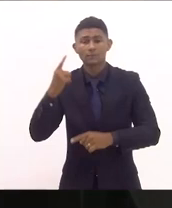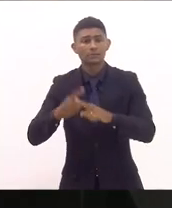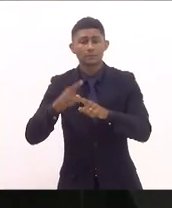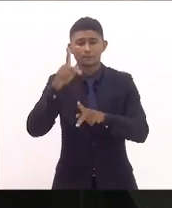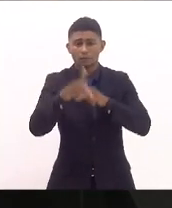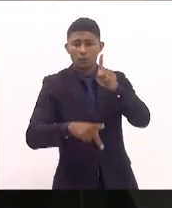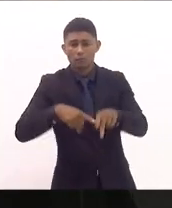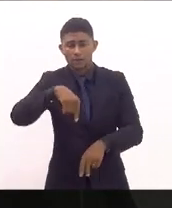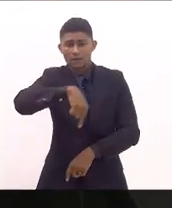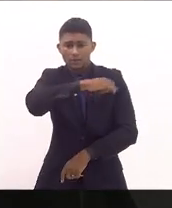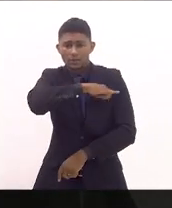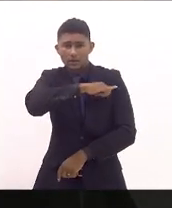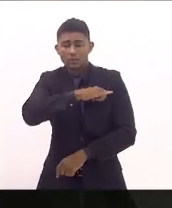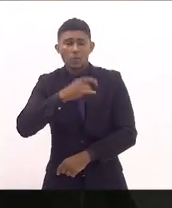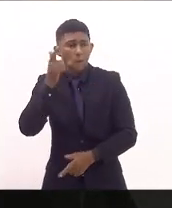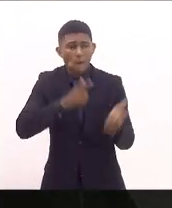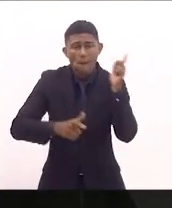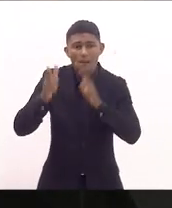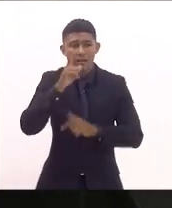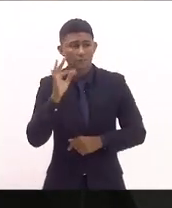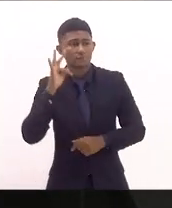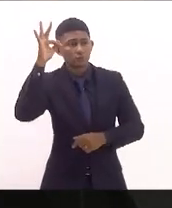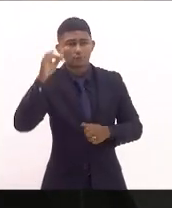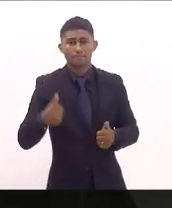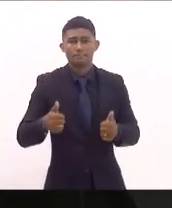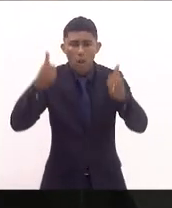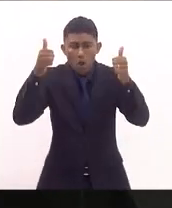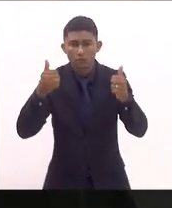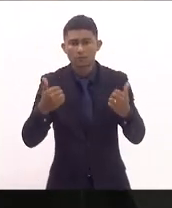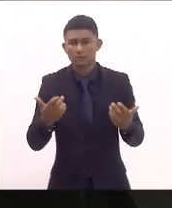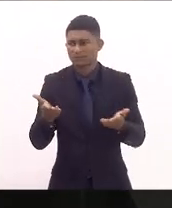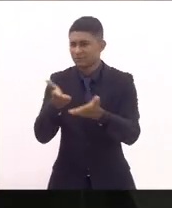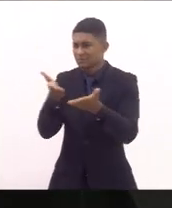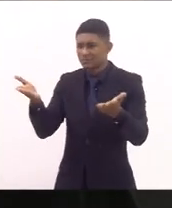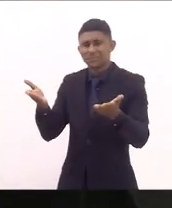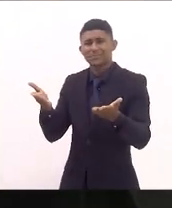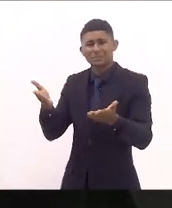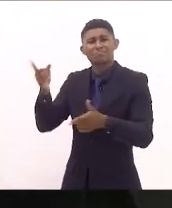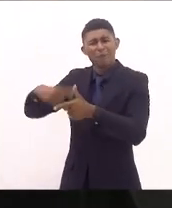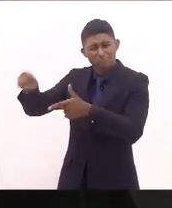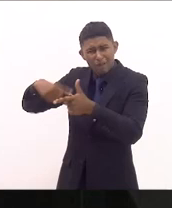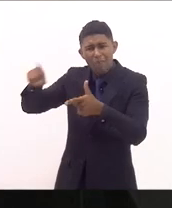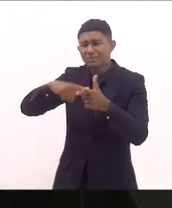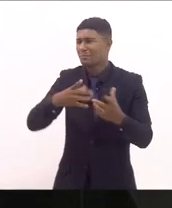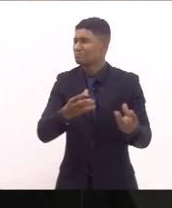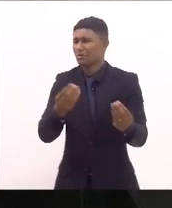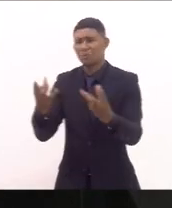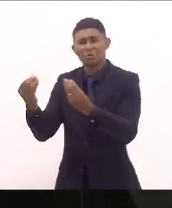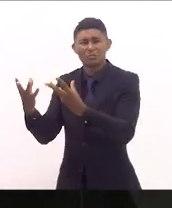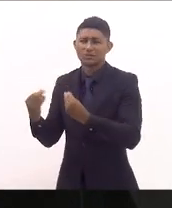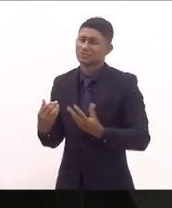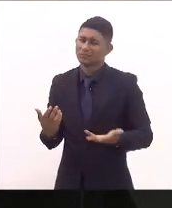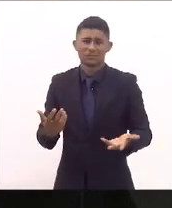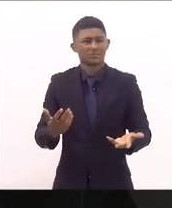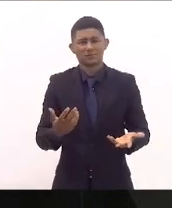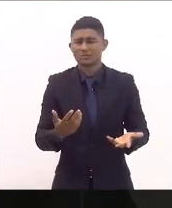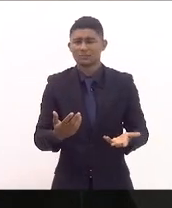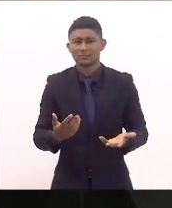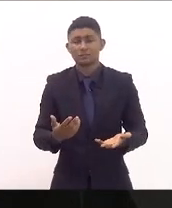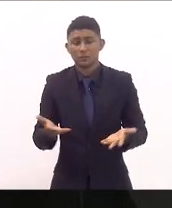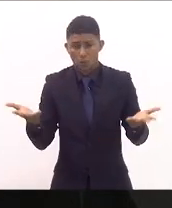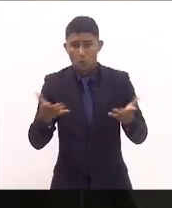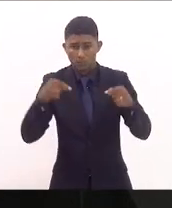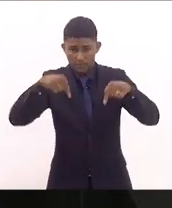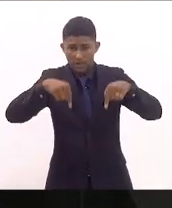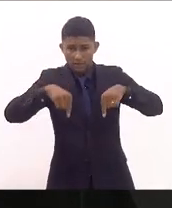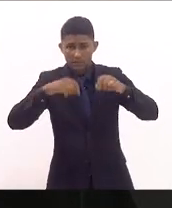do estado do Rio de Janeiro e injusto e até que esteja enfrentando tantos problemas Aliás hoje a gente viu aqui no